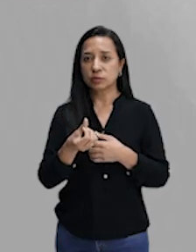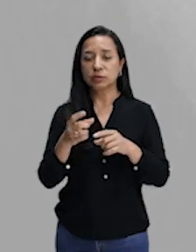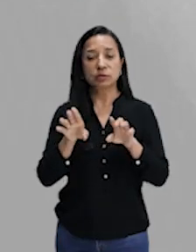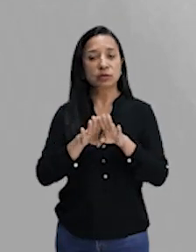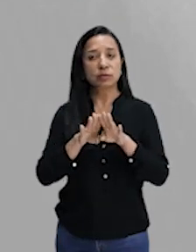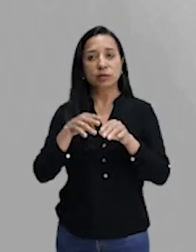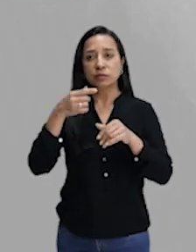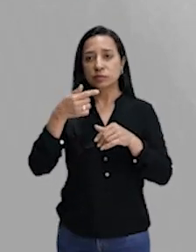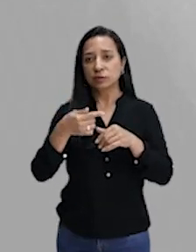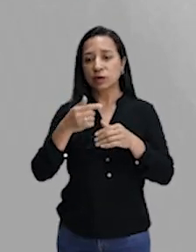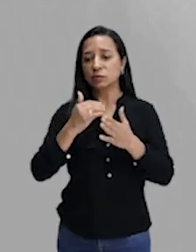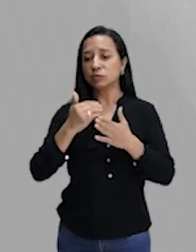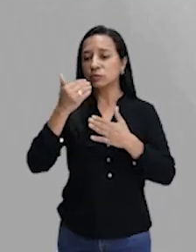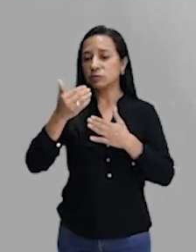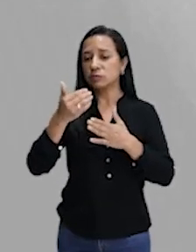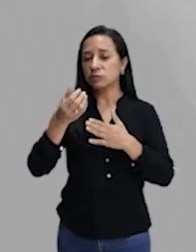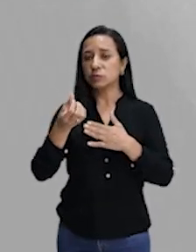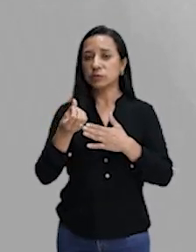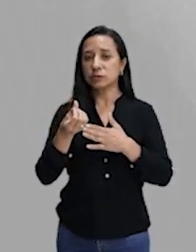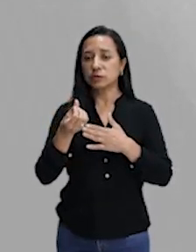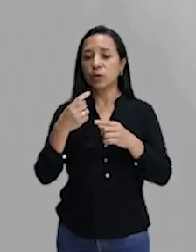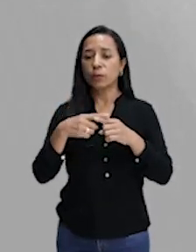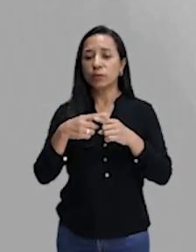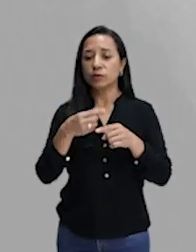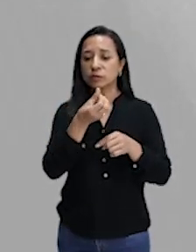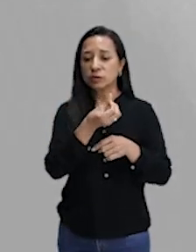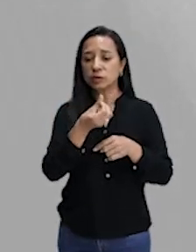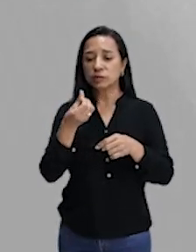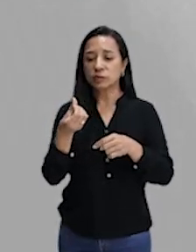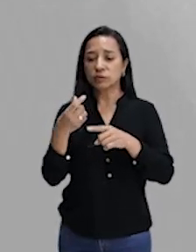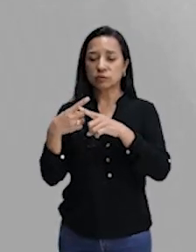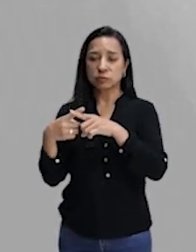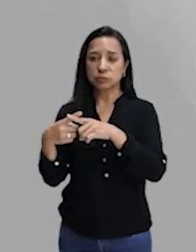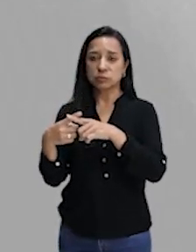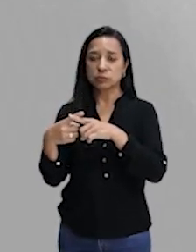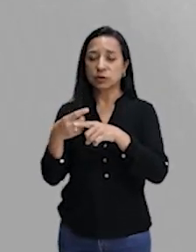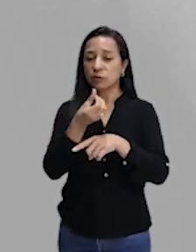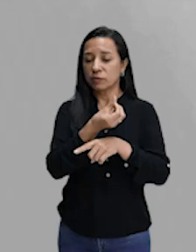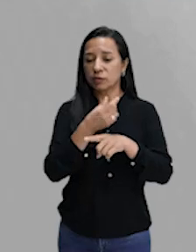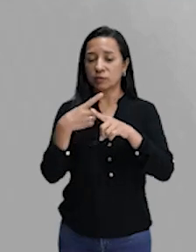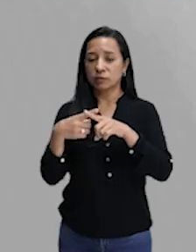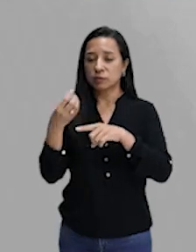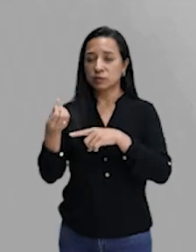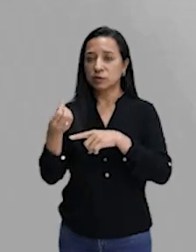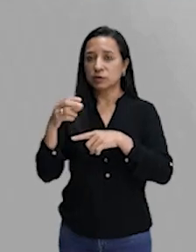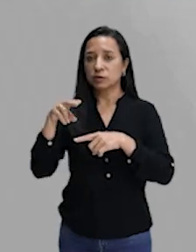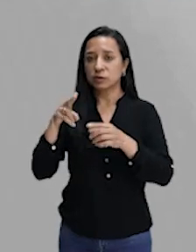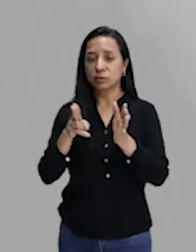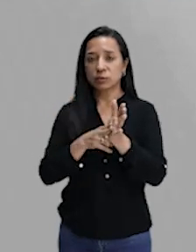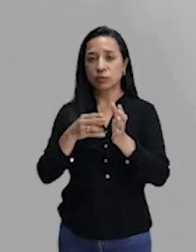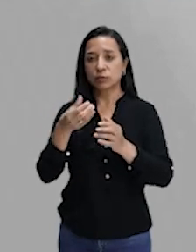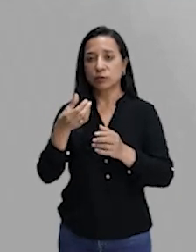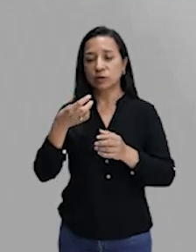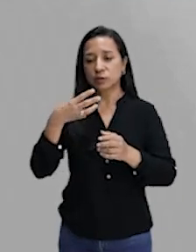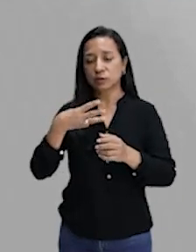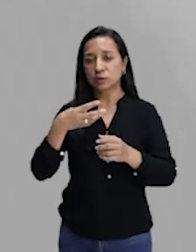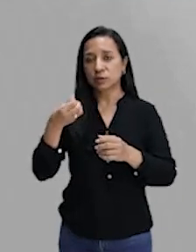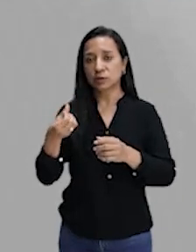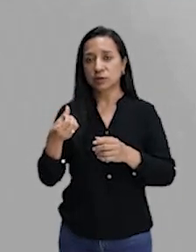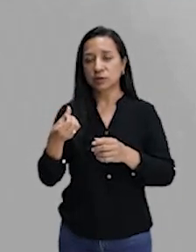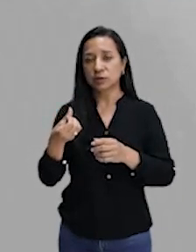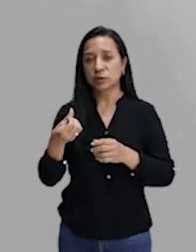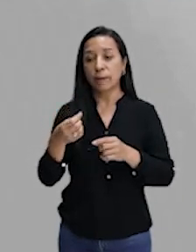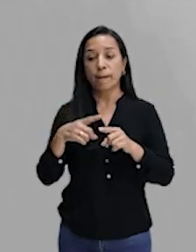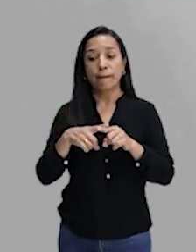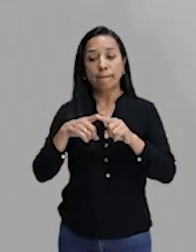se a gente pegar o 6 também passa porque seis vezes seis é 36 fica seis e vai três né seis vezes um